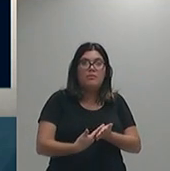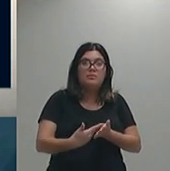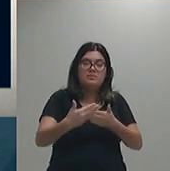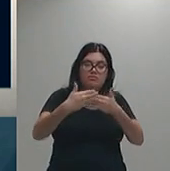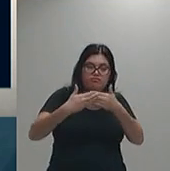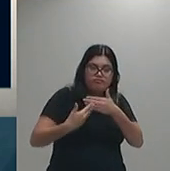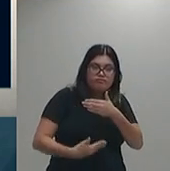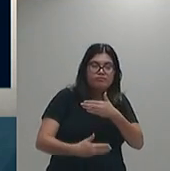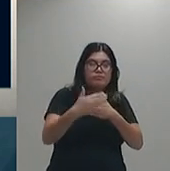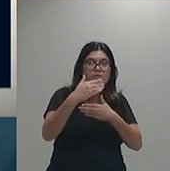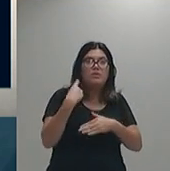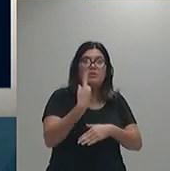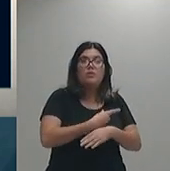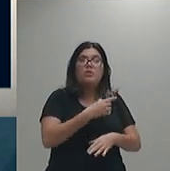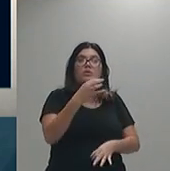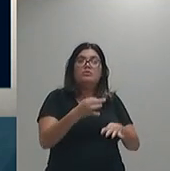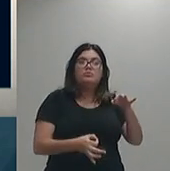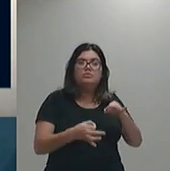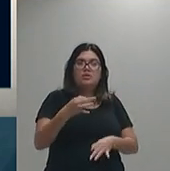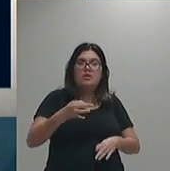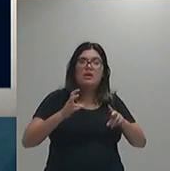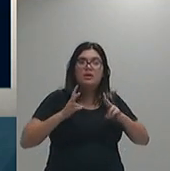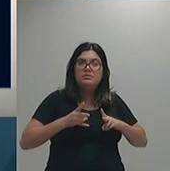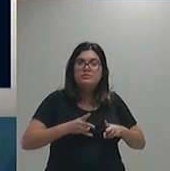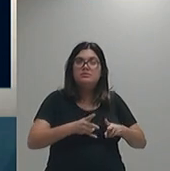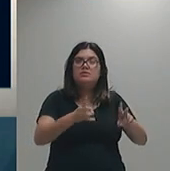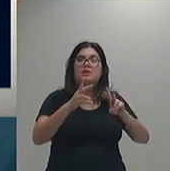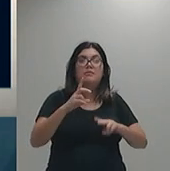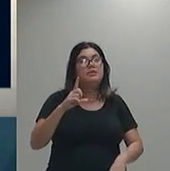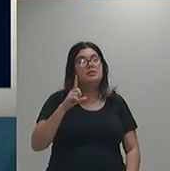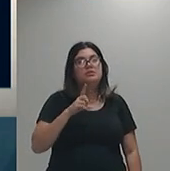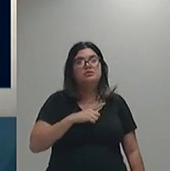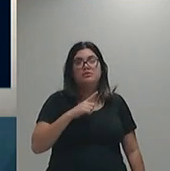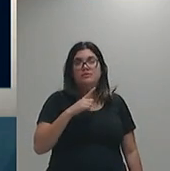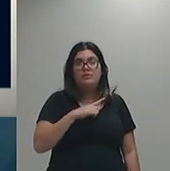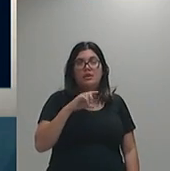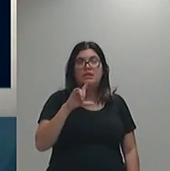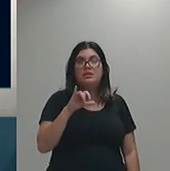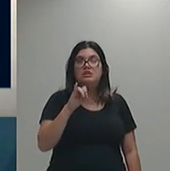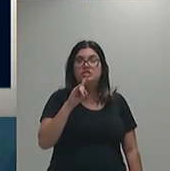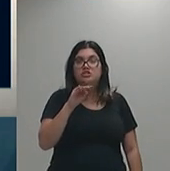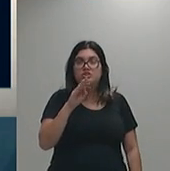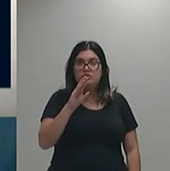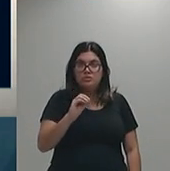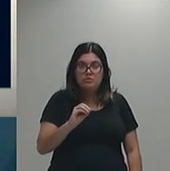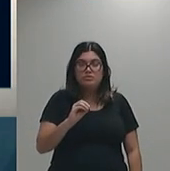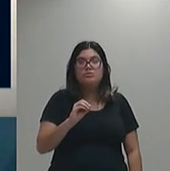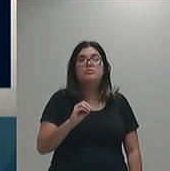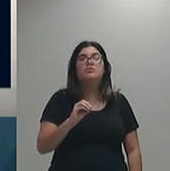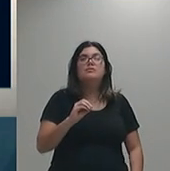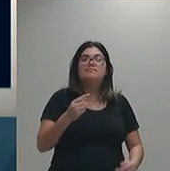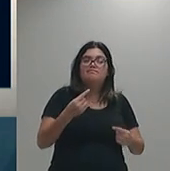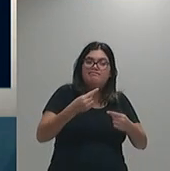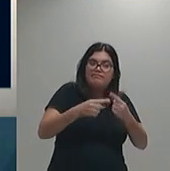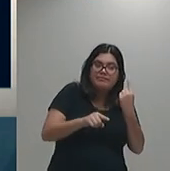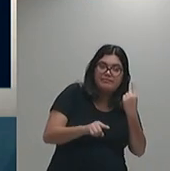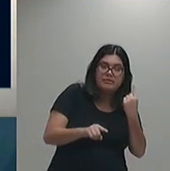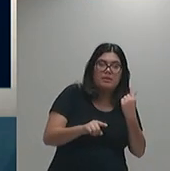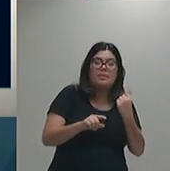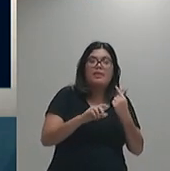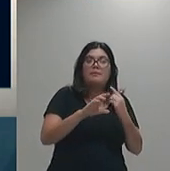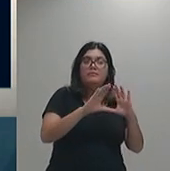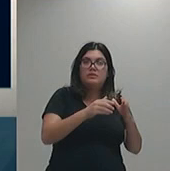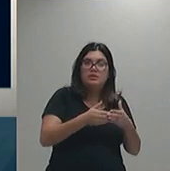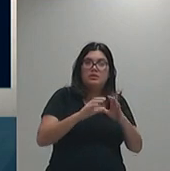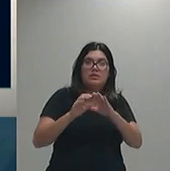nós julgarmos que toda vez que houver o o litígio o desencontro entre as câmeras